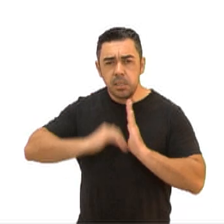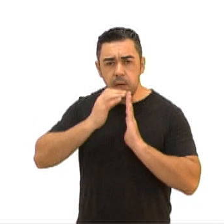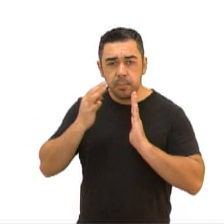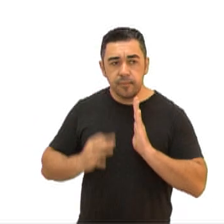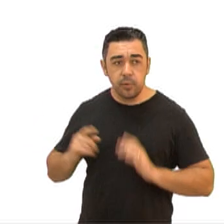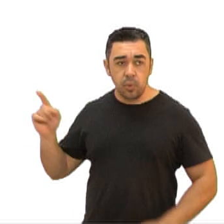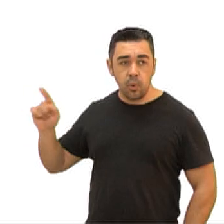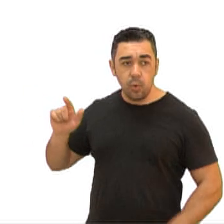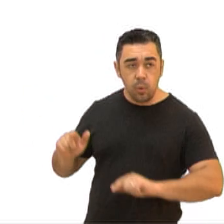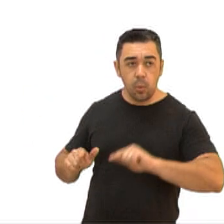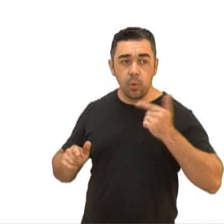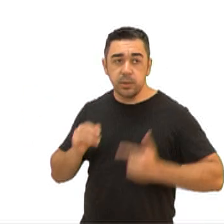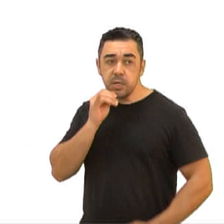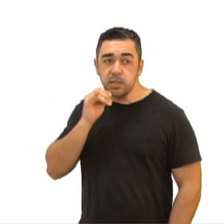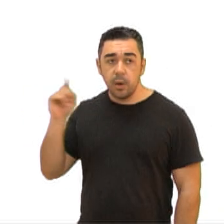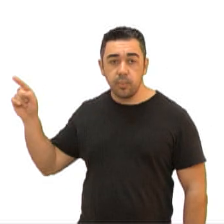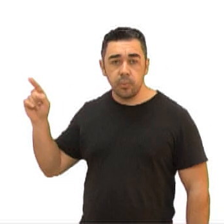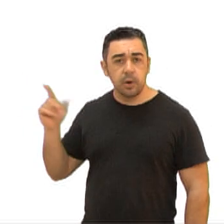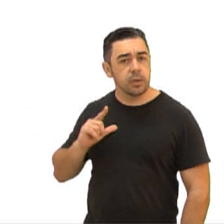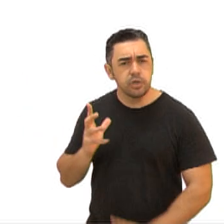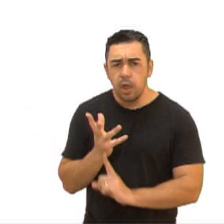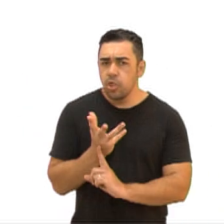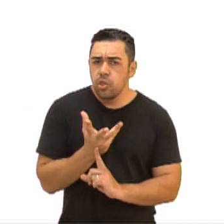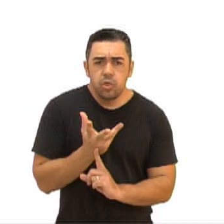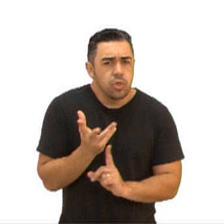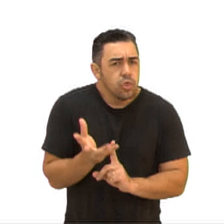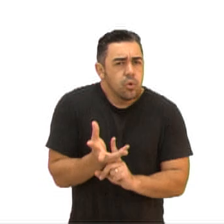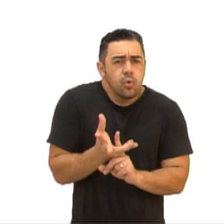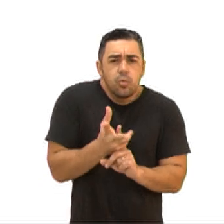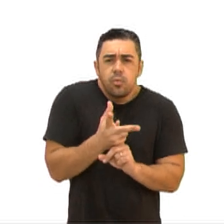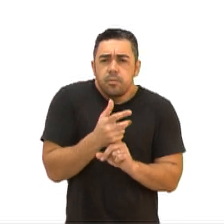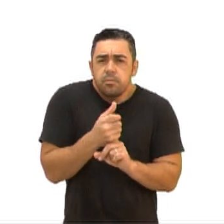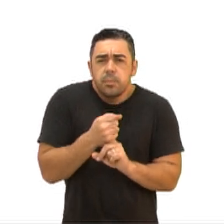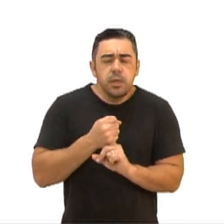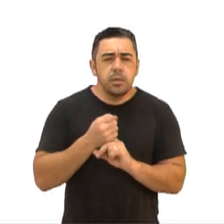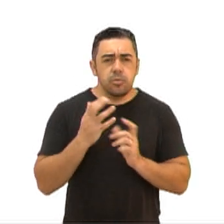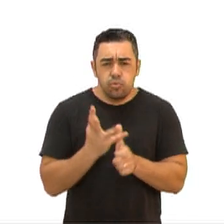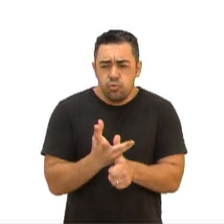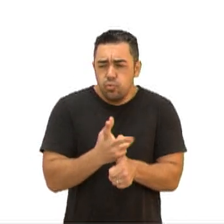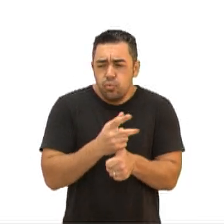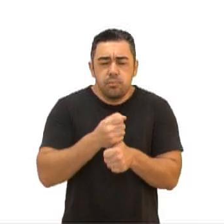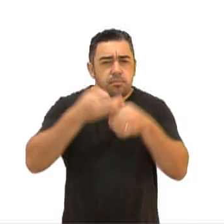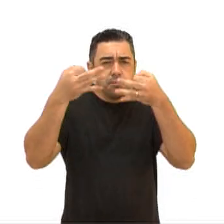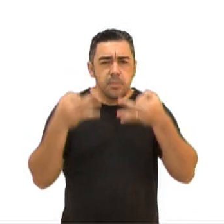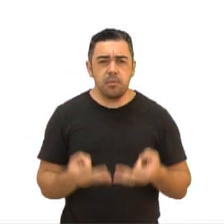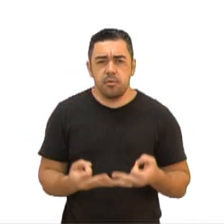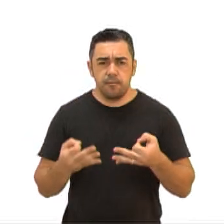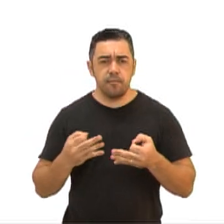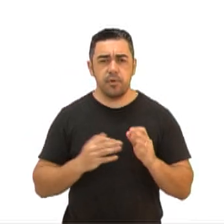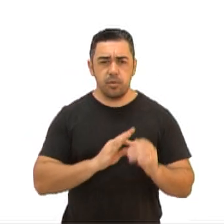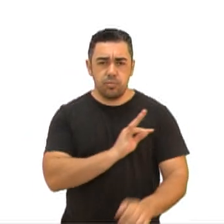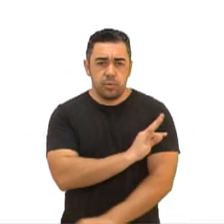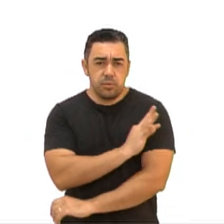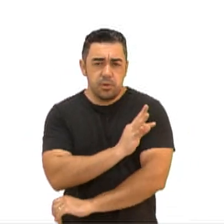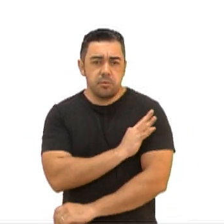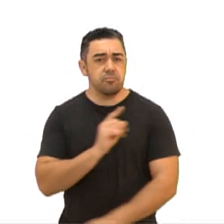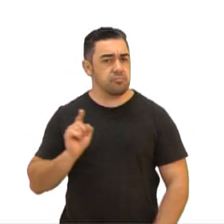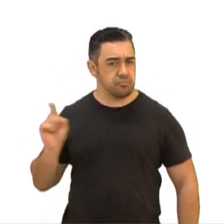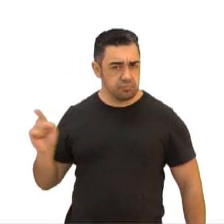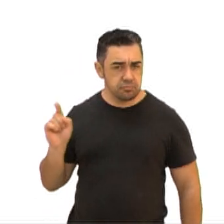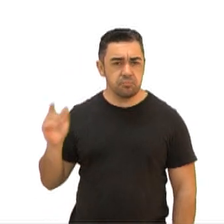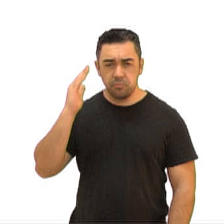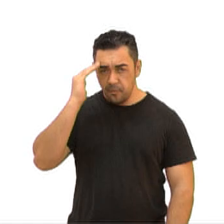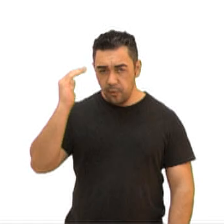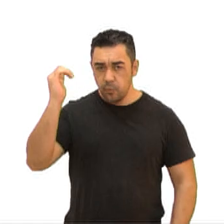exemplo aqui. Ele tinha um domínio muito grande de técnica e, como eu falei, foi considerado um prodígio, considerado um grande